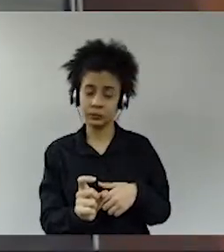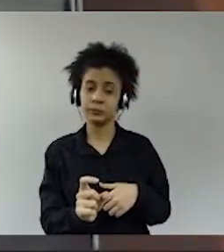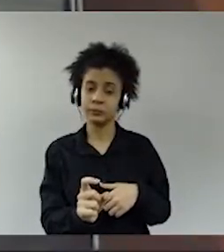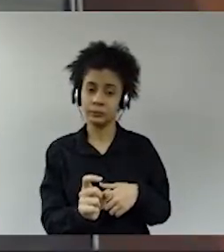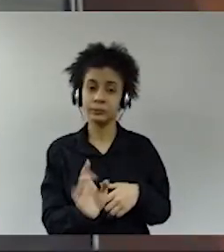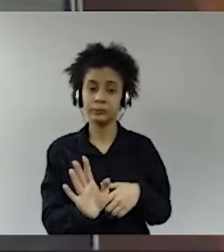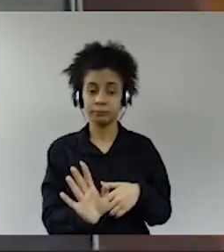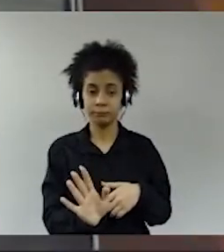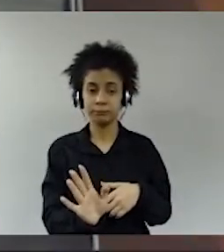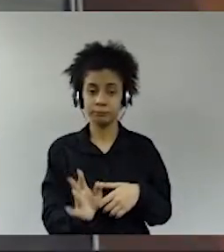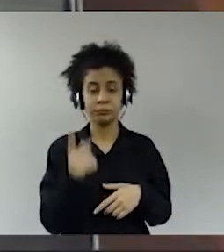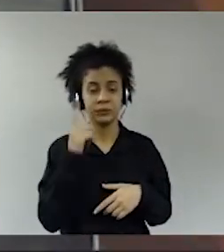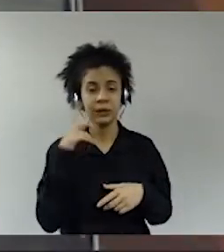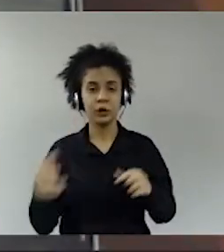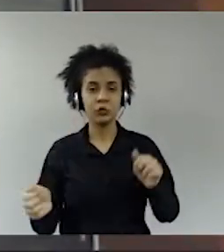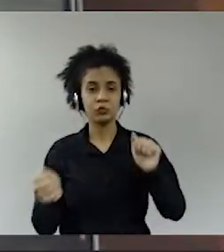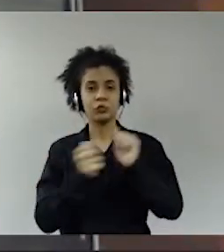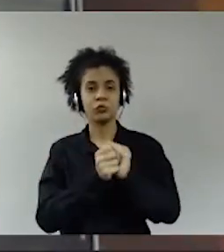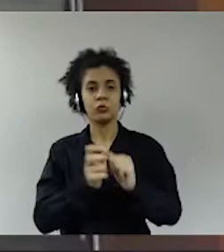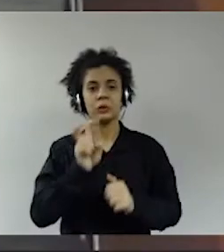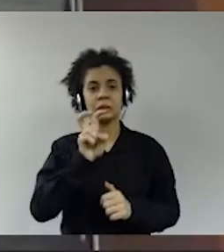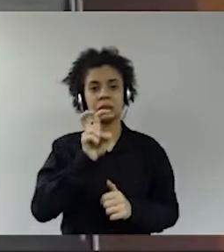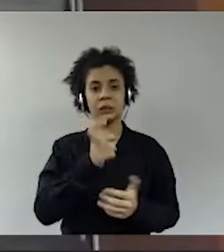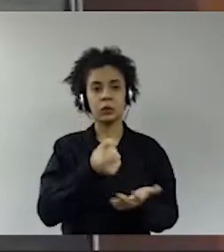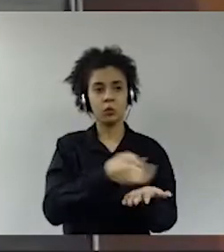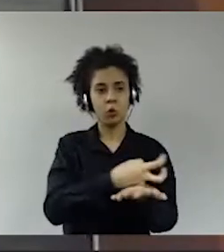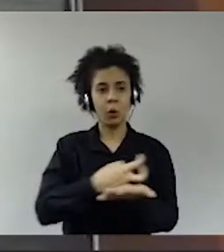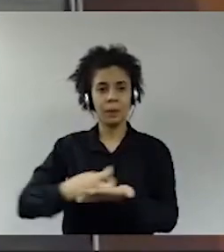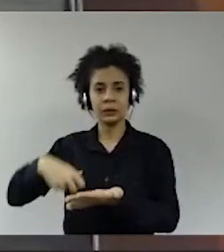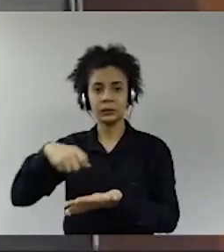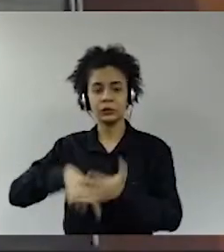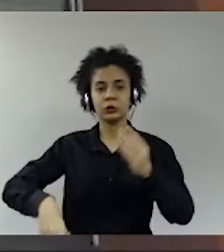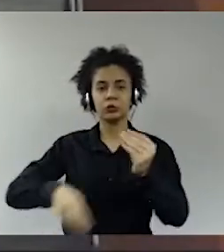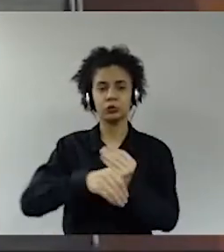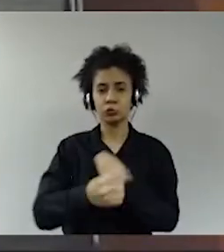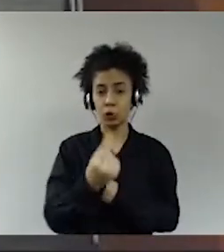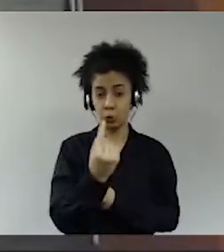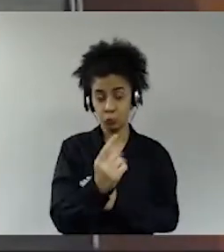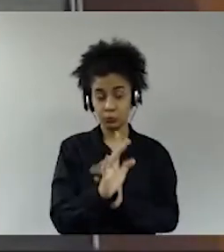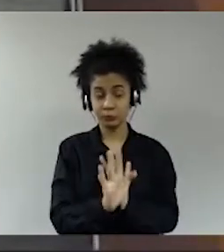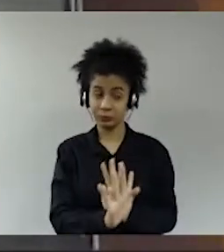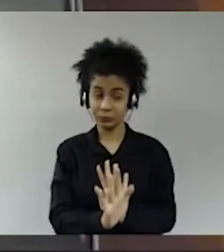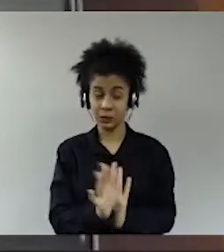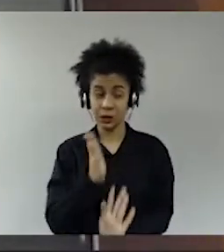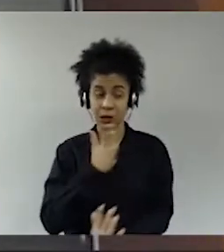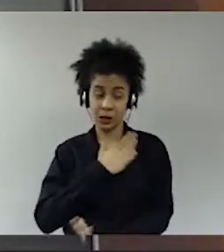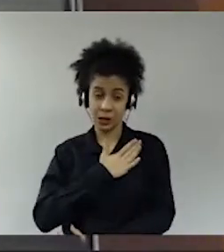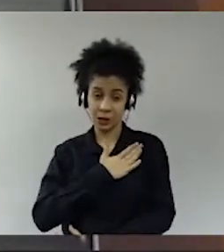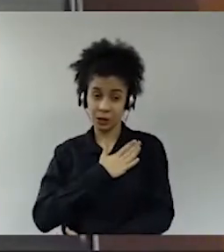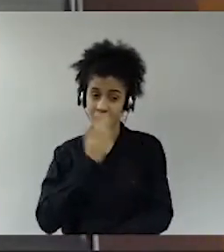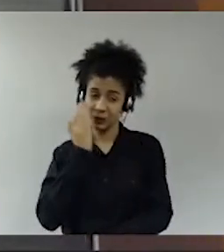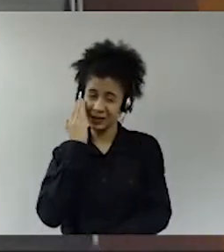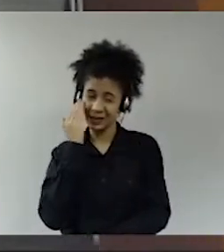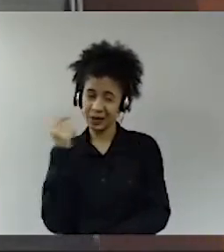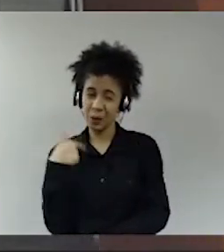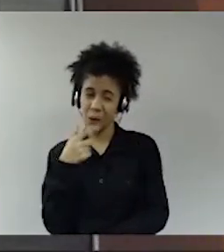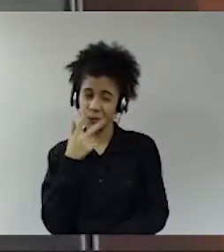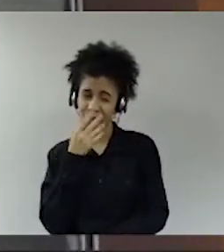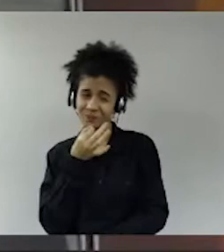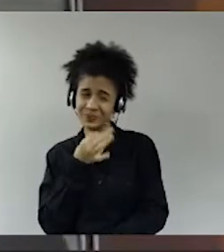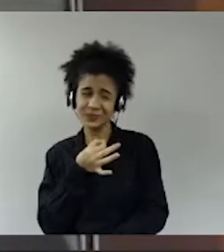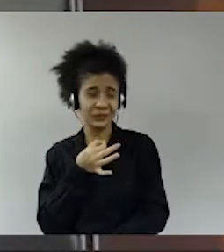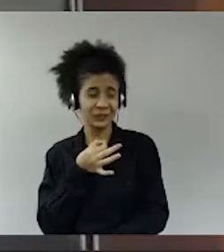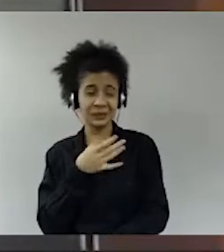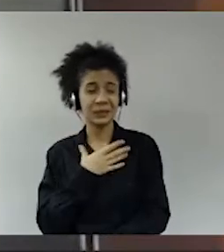alegadamente pretender juntar 5 tributos em um só, possui, no meu modesto entendimento,